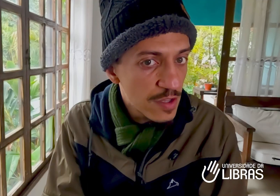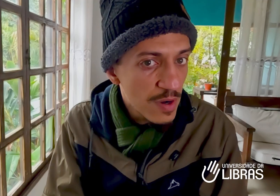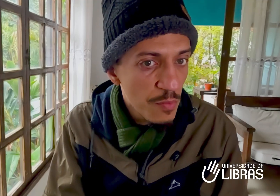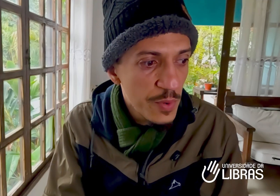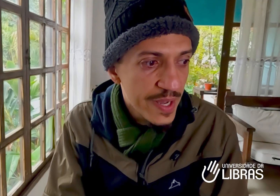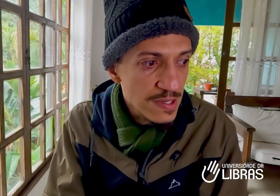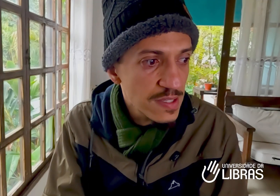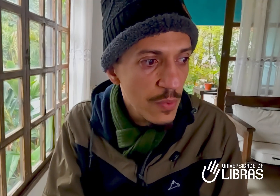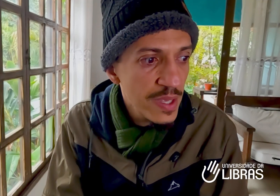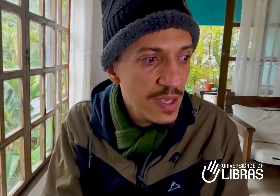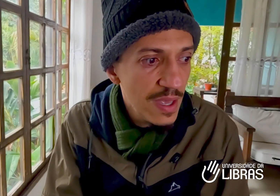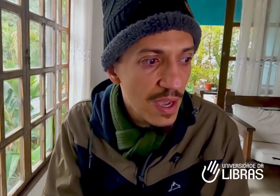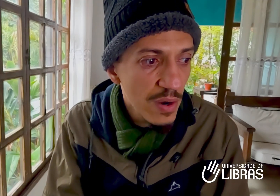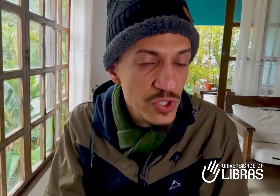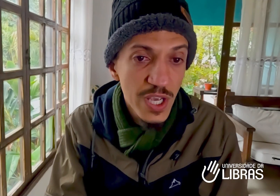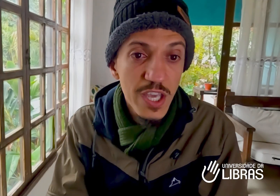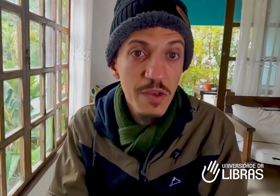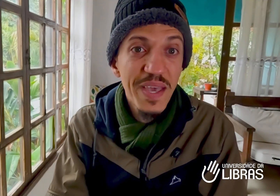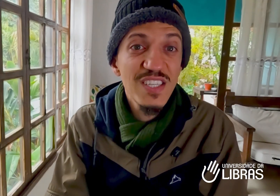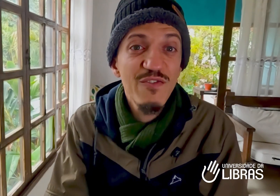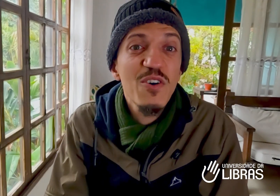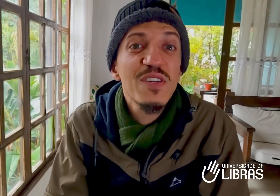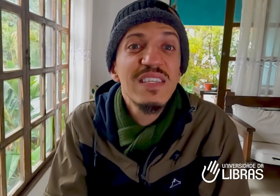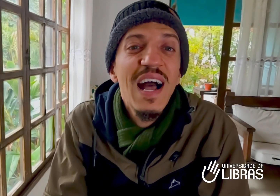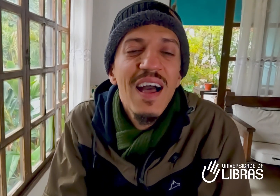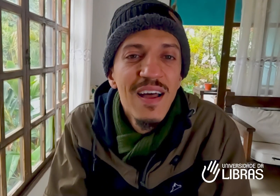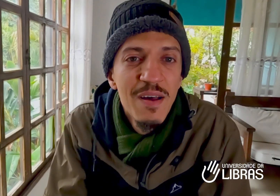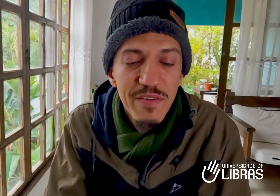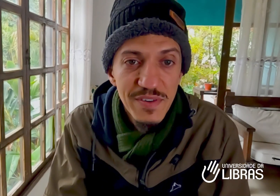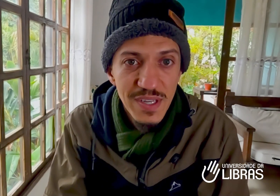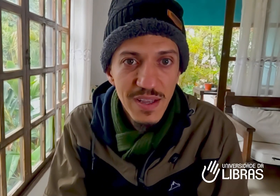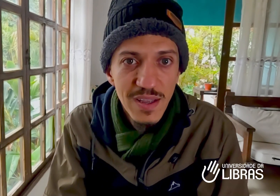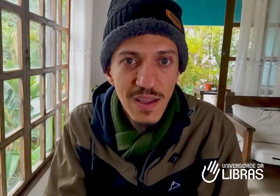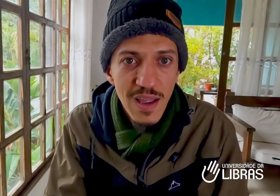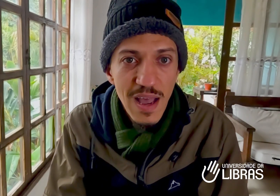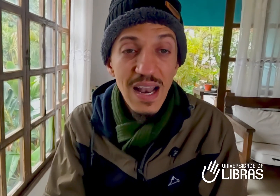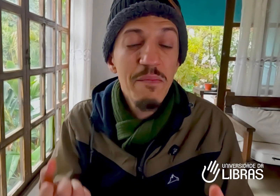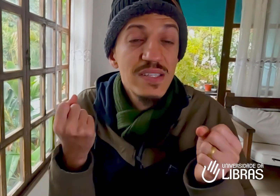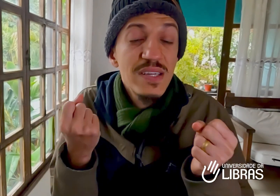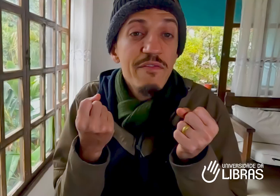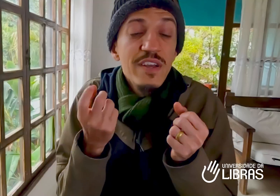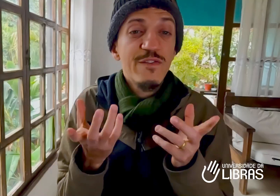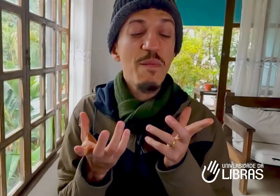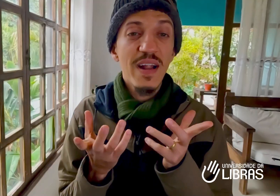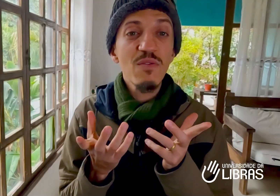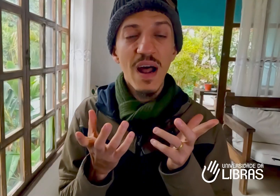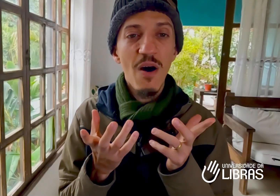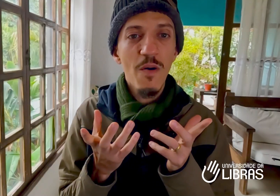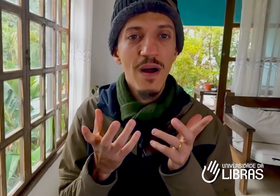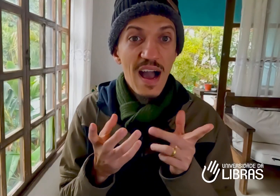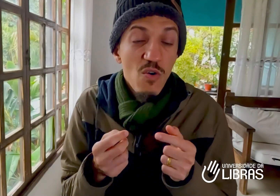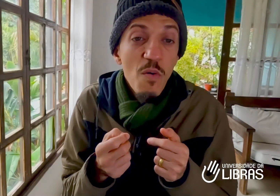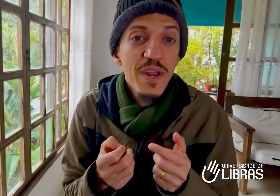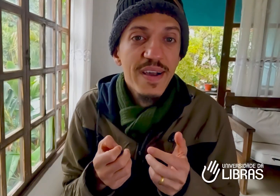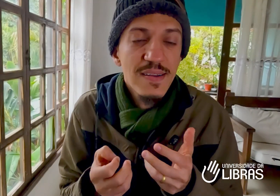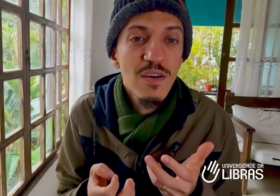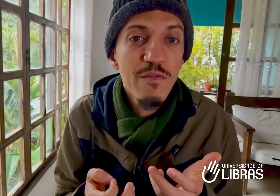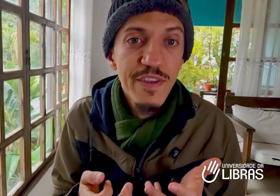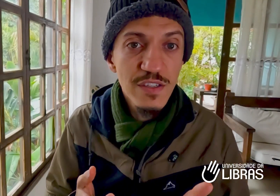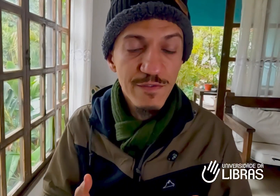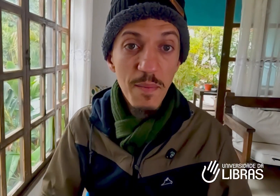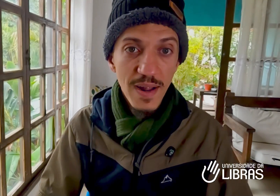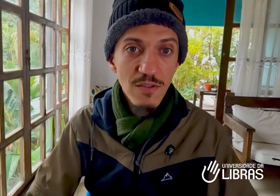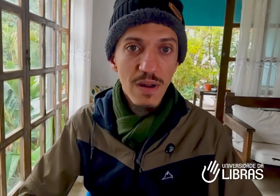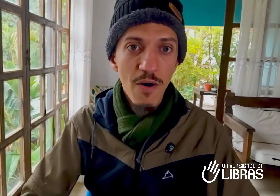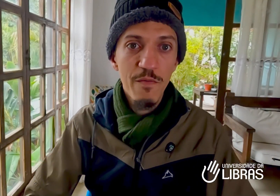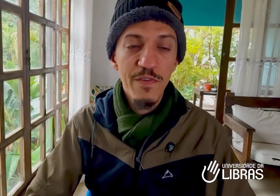comecei a ter uma comunicação em que eu não tinha que me esforçar para fazer. A Libras já vinha de forma natural. A comunicação vinha